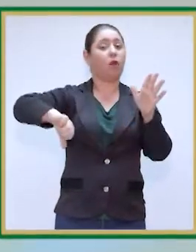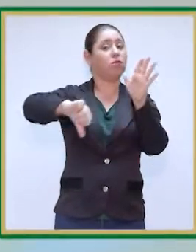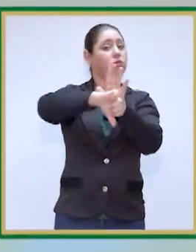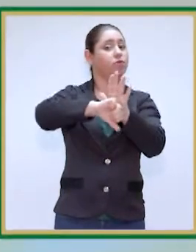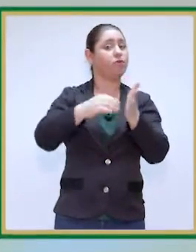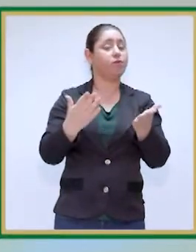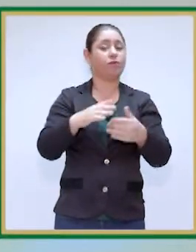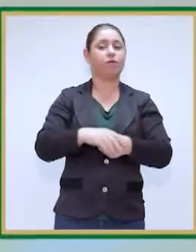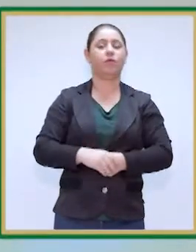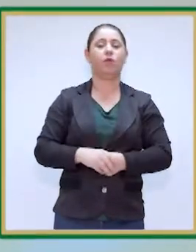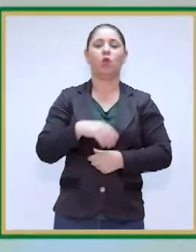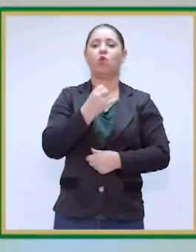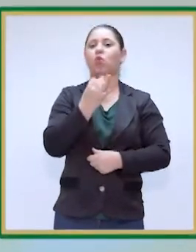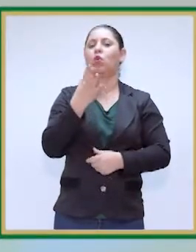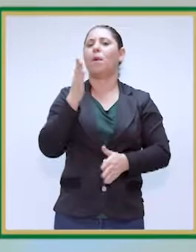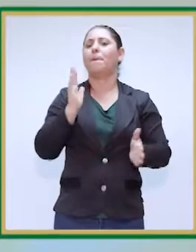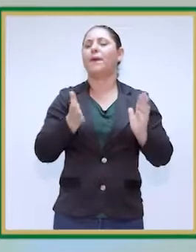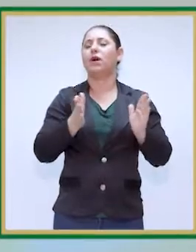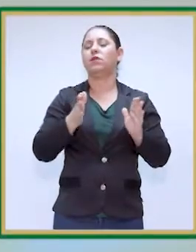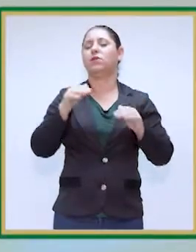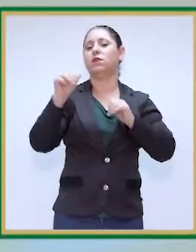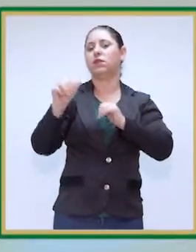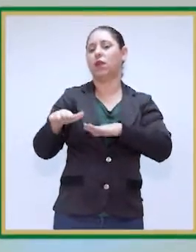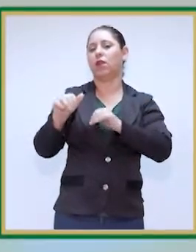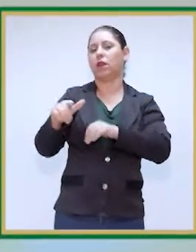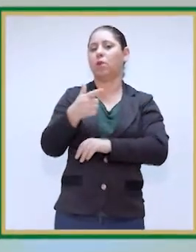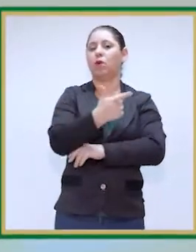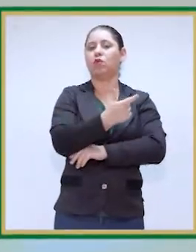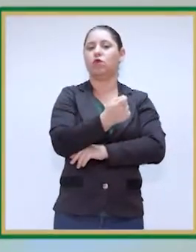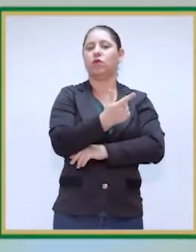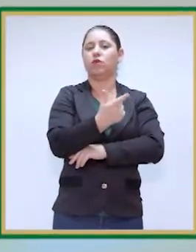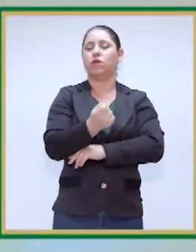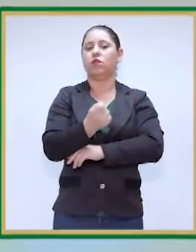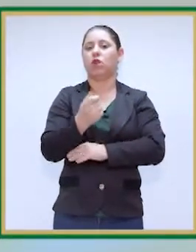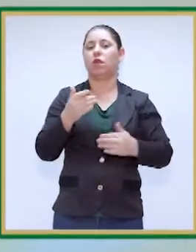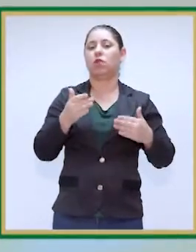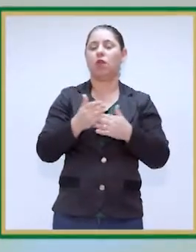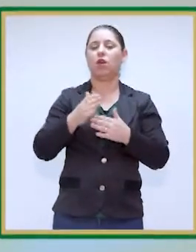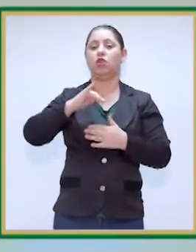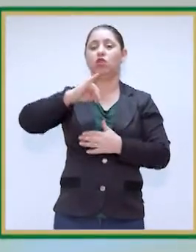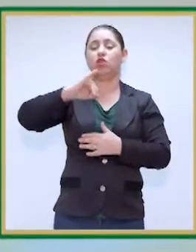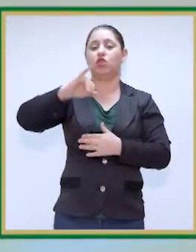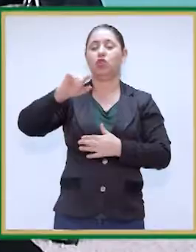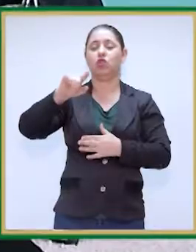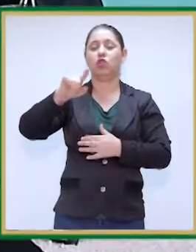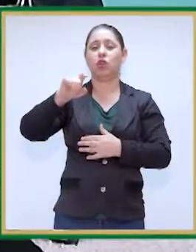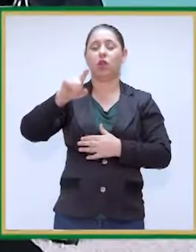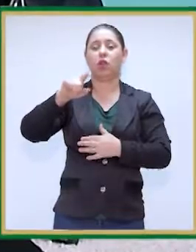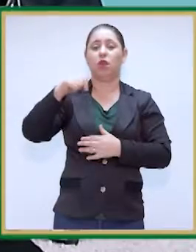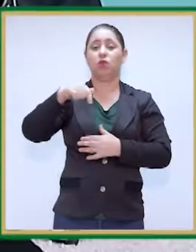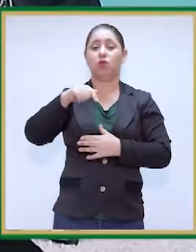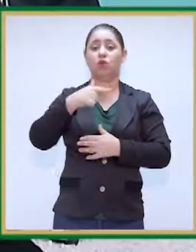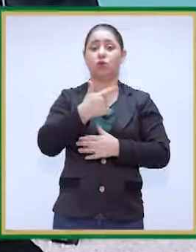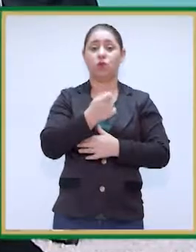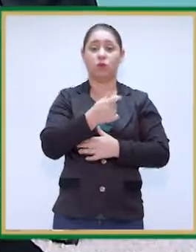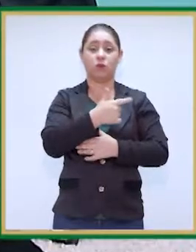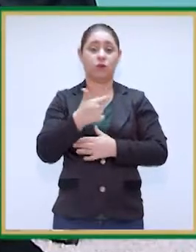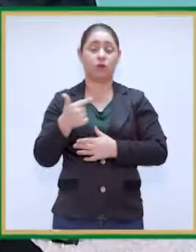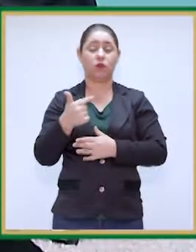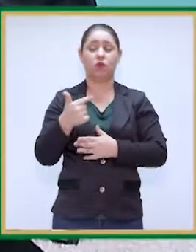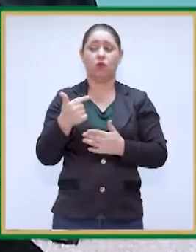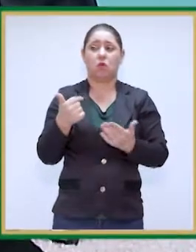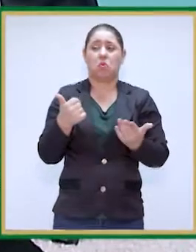ilegal. Esse número é referente ao período de setembro de 2020 a janeiro desse ano. É algo significativo, né,